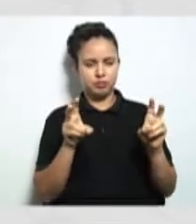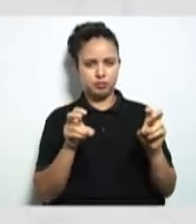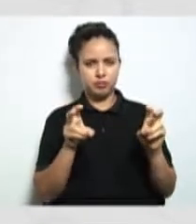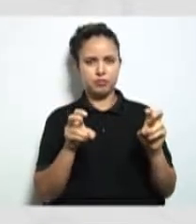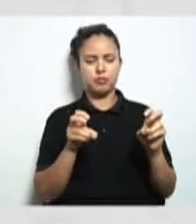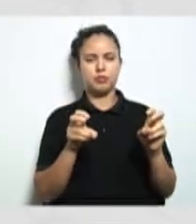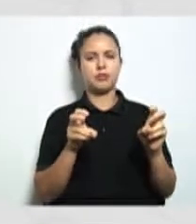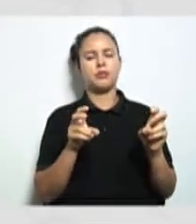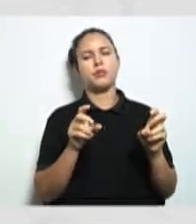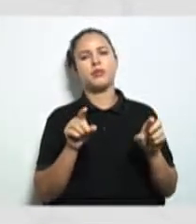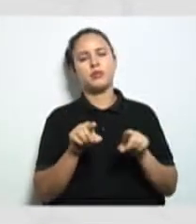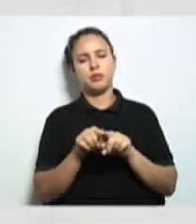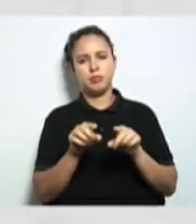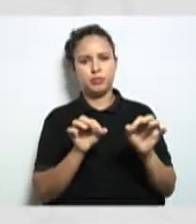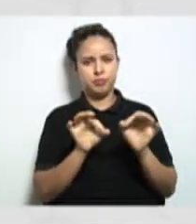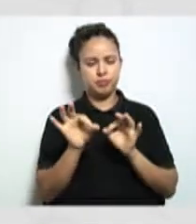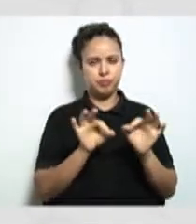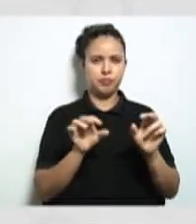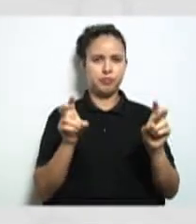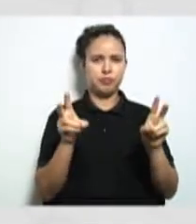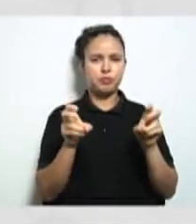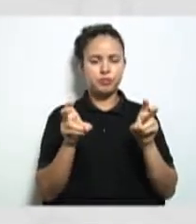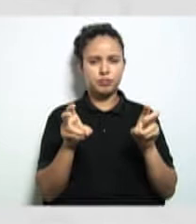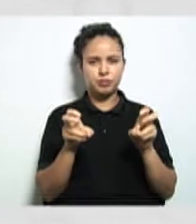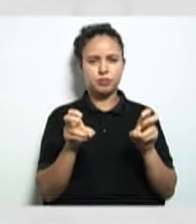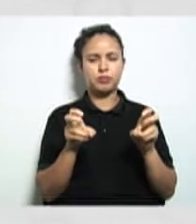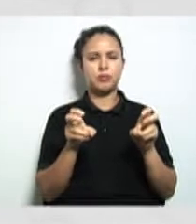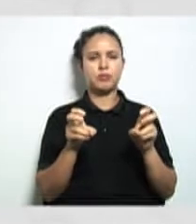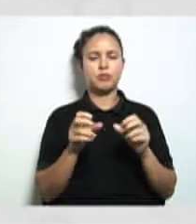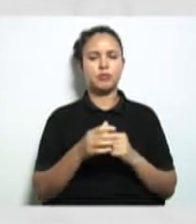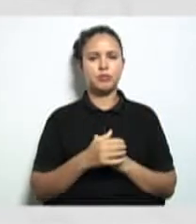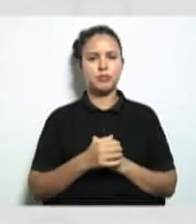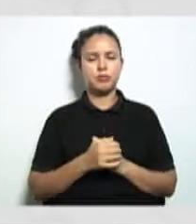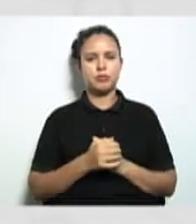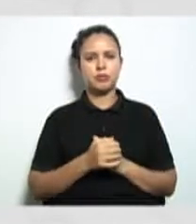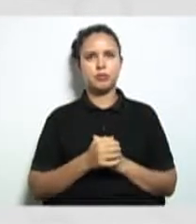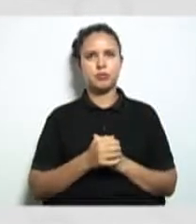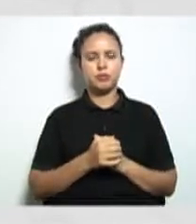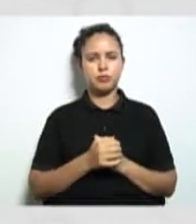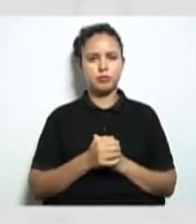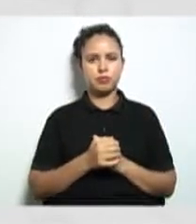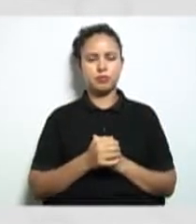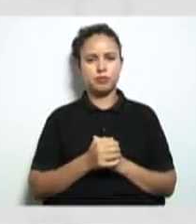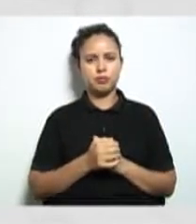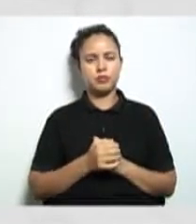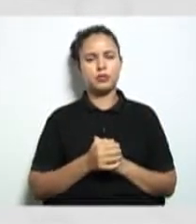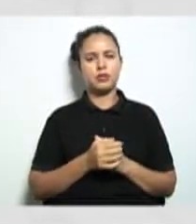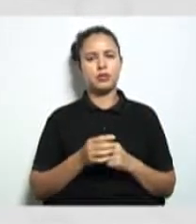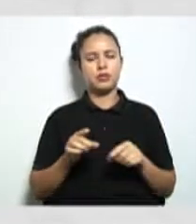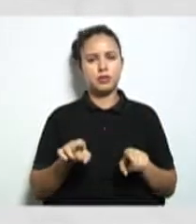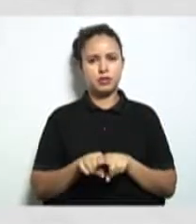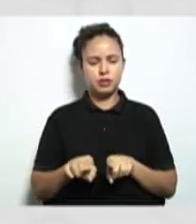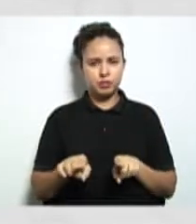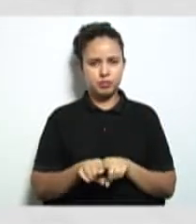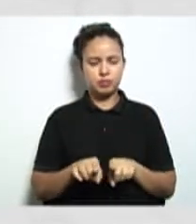precisamos organizar esse tema e essa definição ela vai surgir em formas de tópicos de interesse,